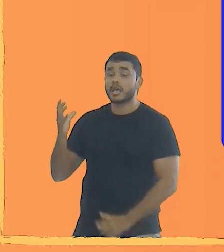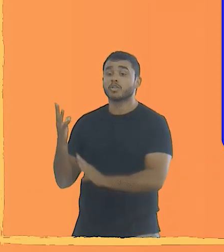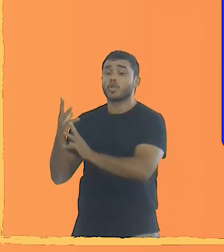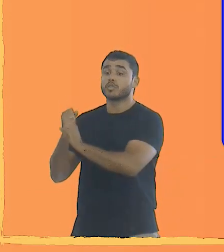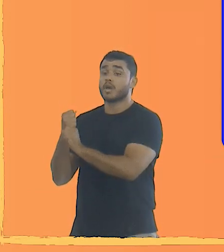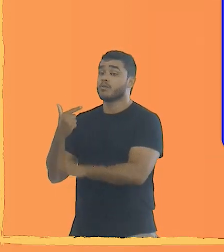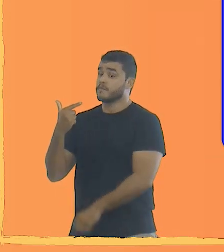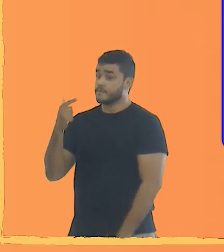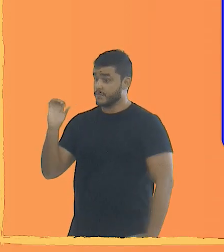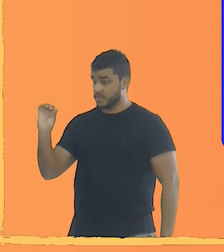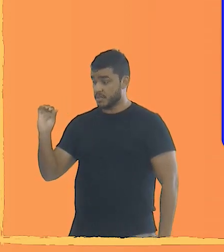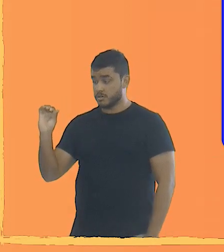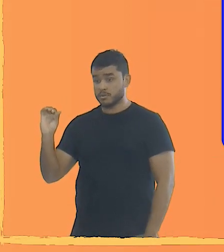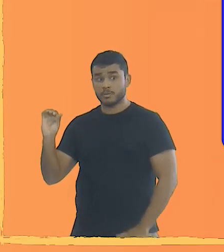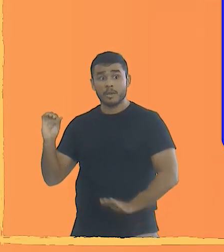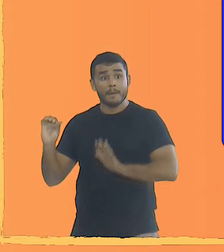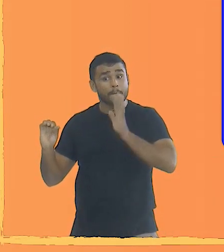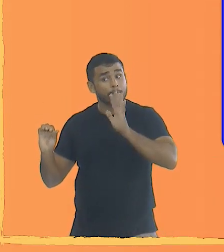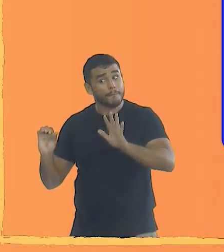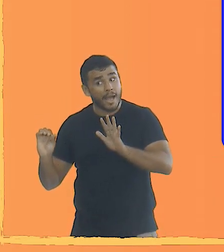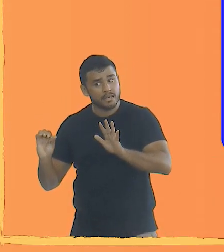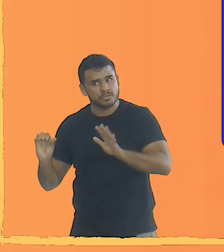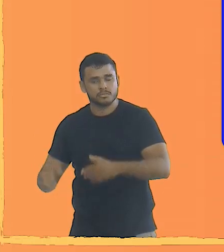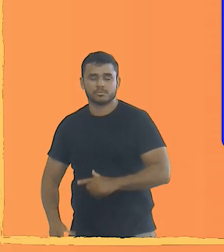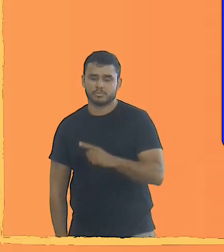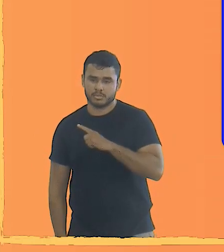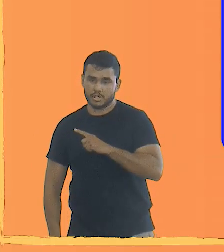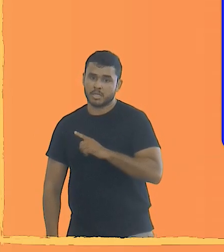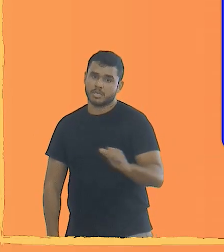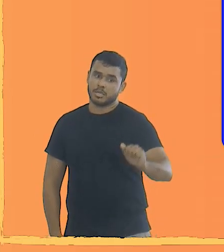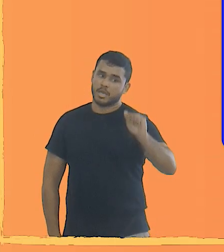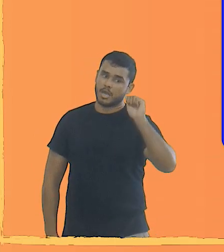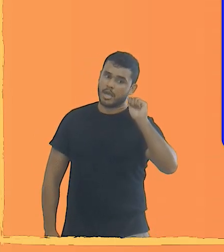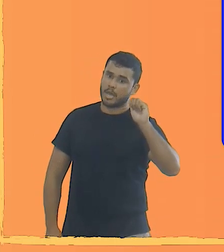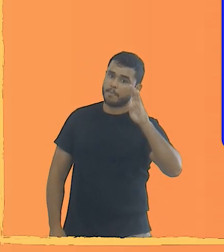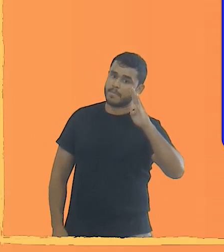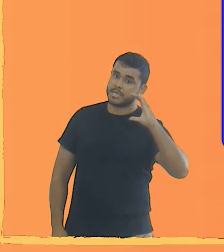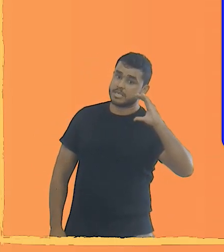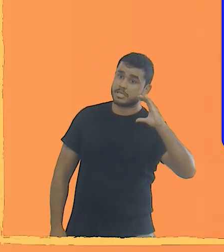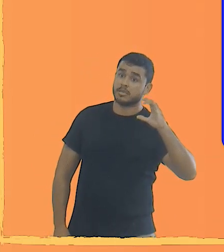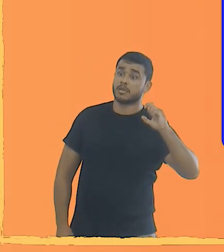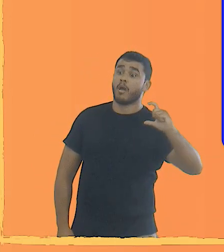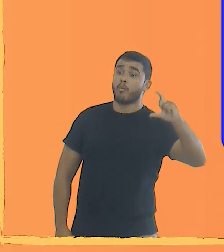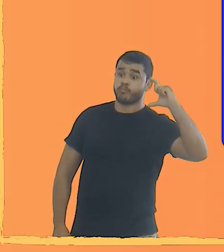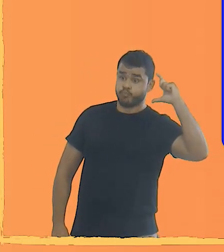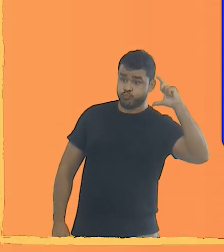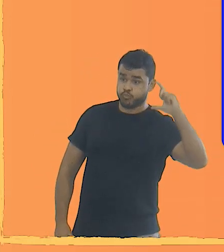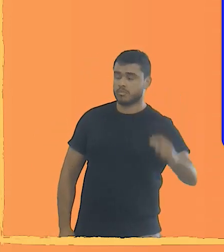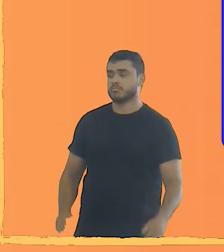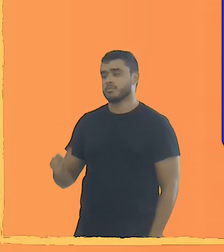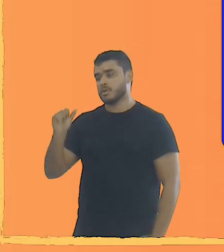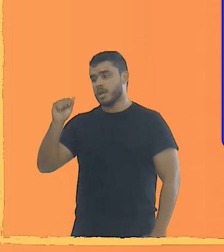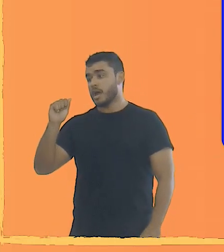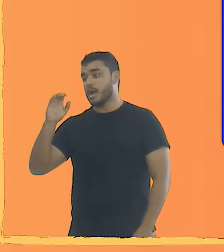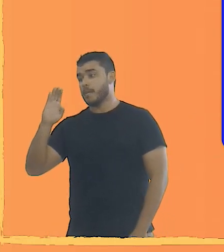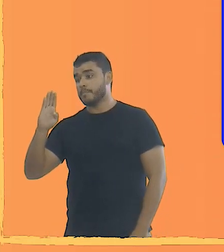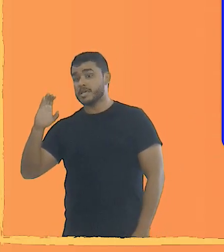possibilidades. Pode ser qualquer letra maiúscula, também 26. E pode ser qualquer algarismo, mais 10.